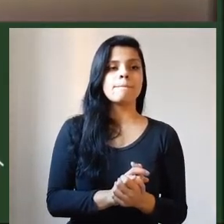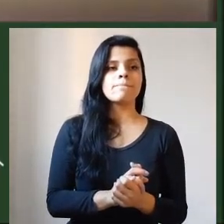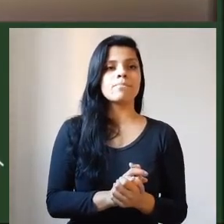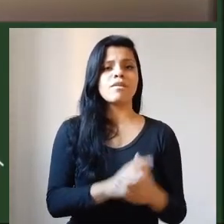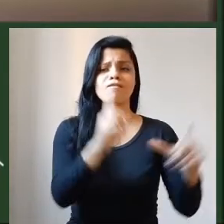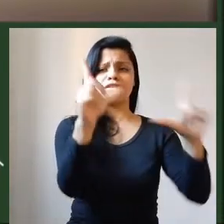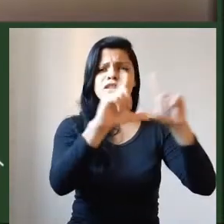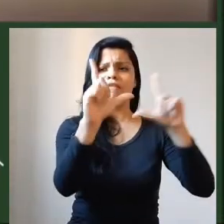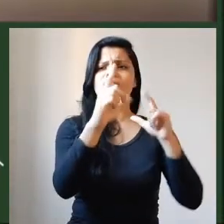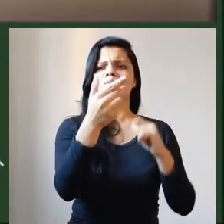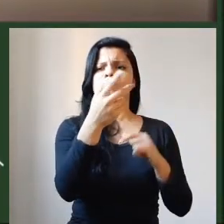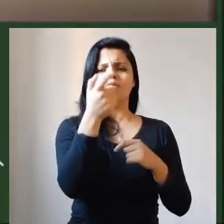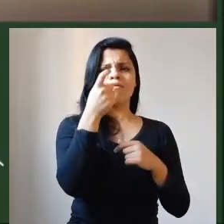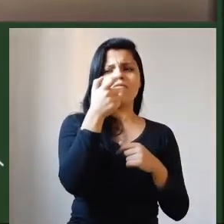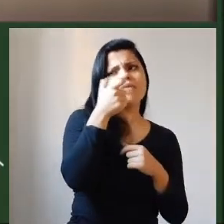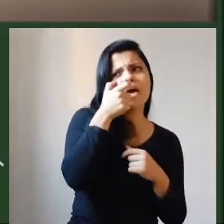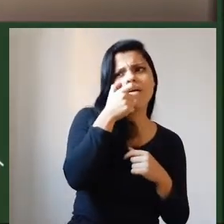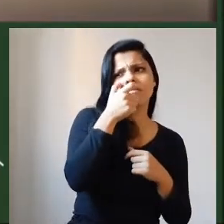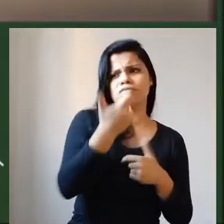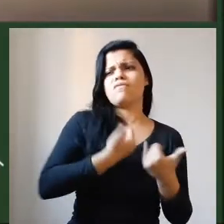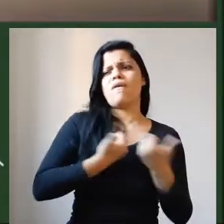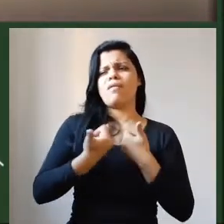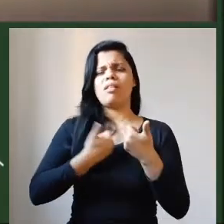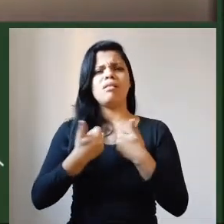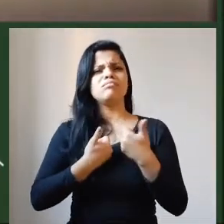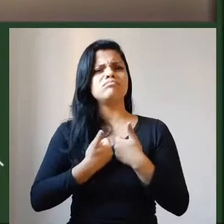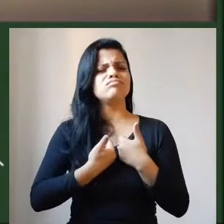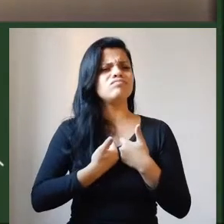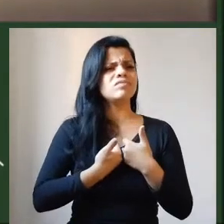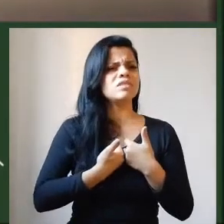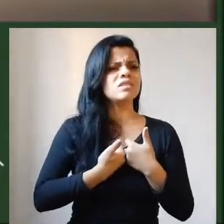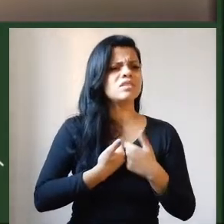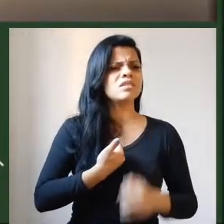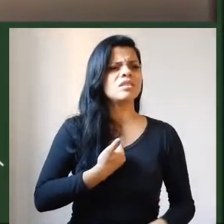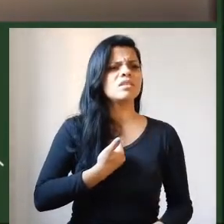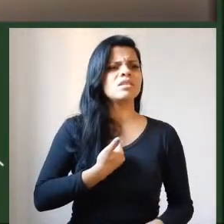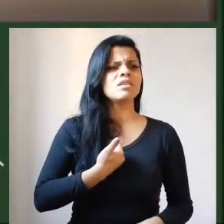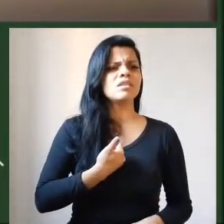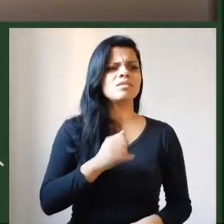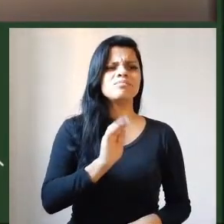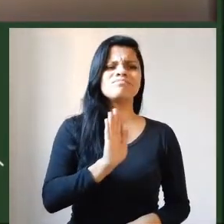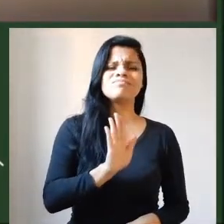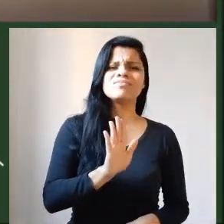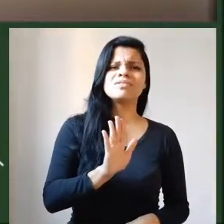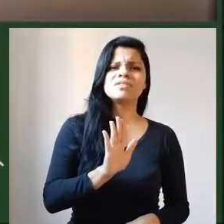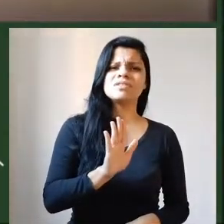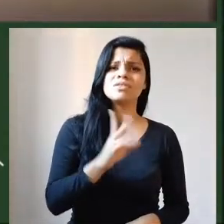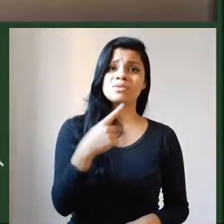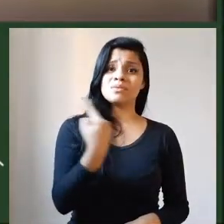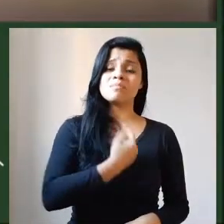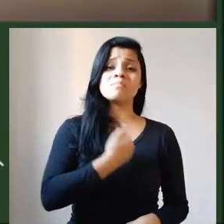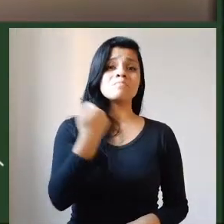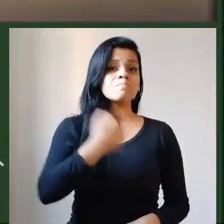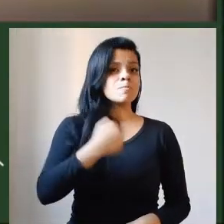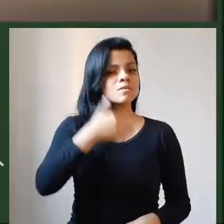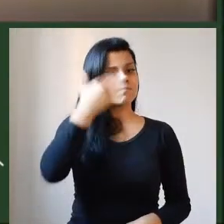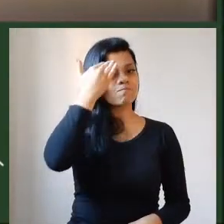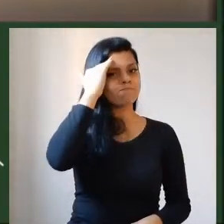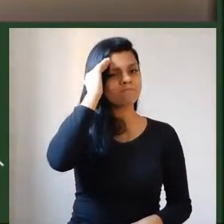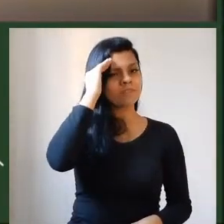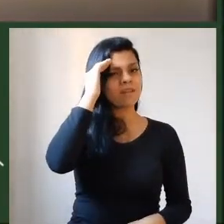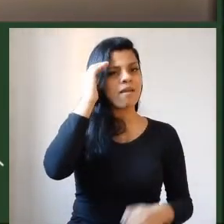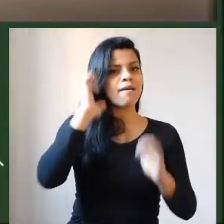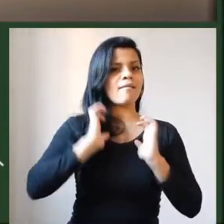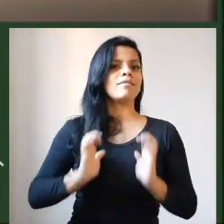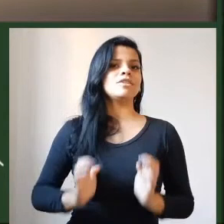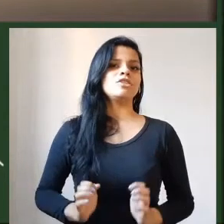mais, eu acho que a gente, como médico, a gente tem que ter muito bem estabelecido isso, que se não há evidência científica que